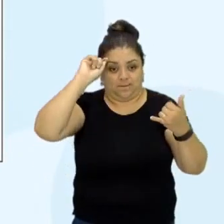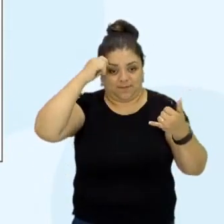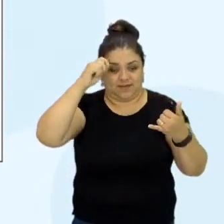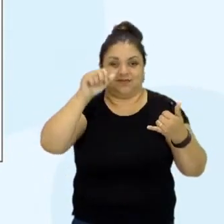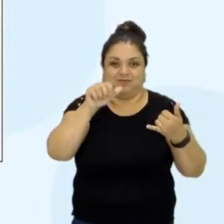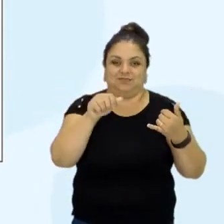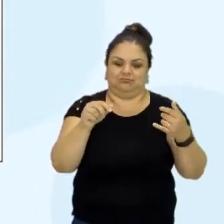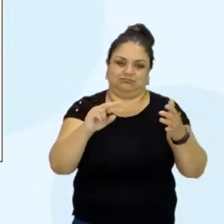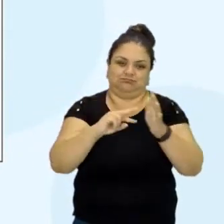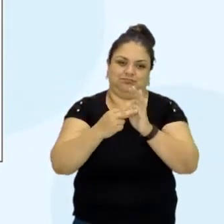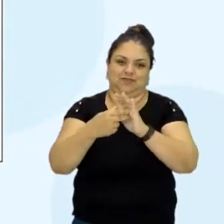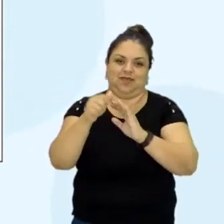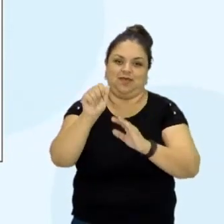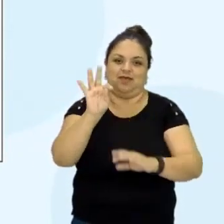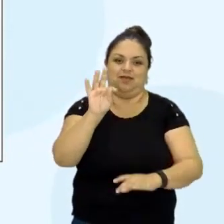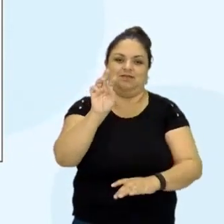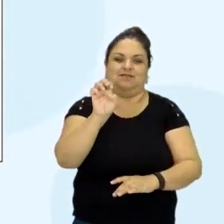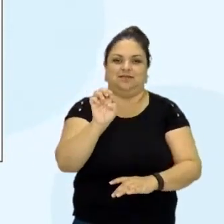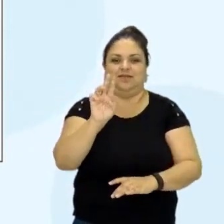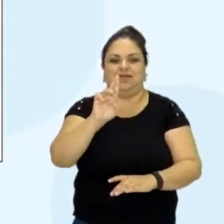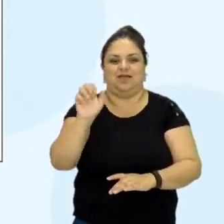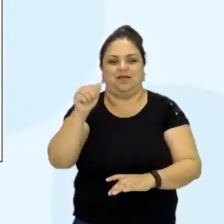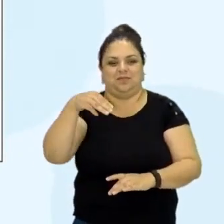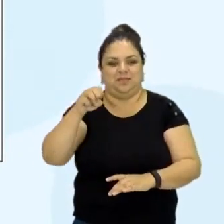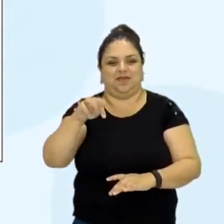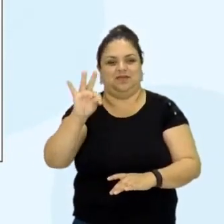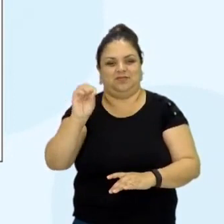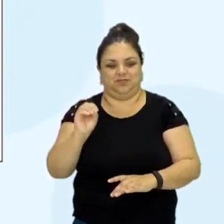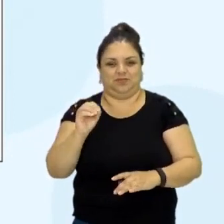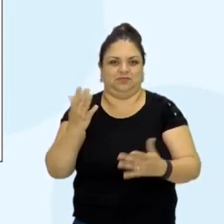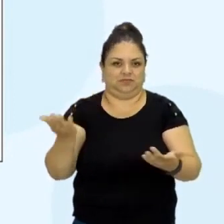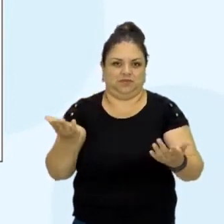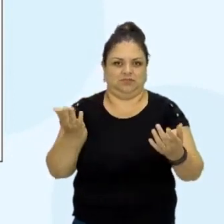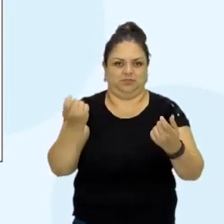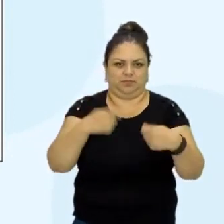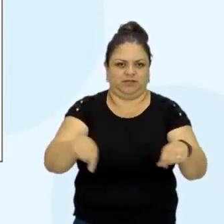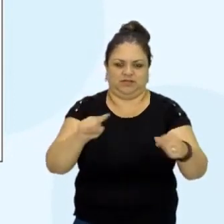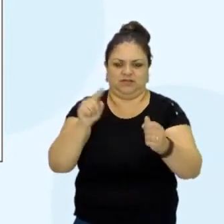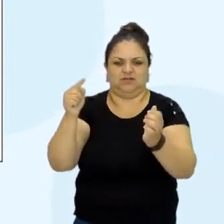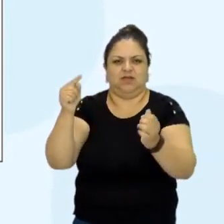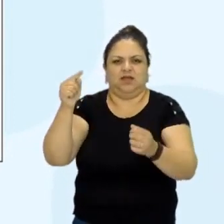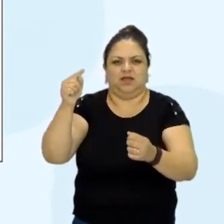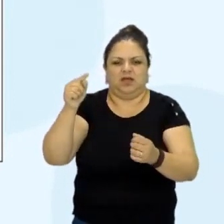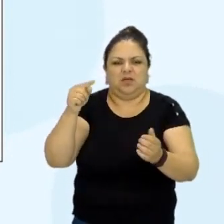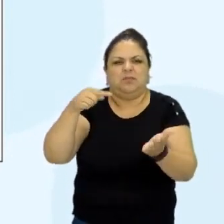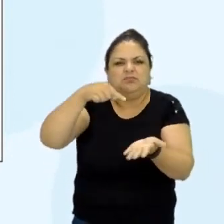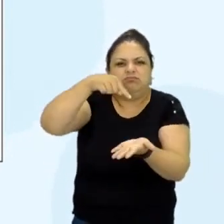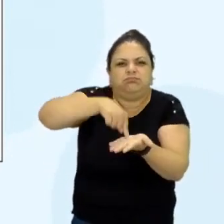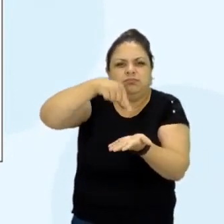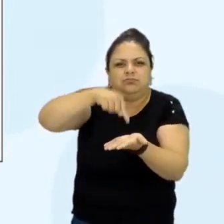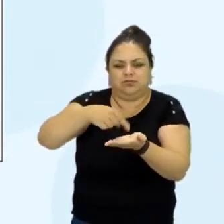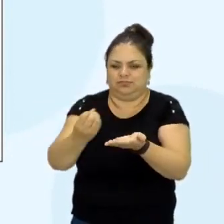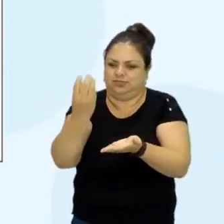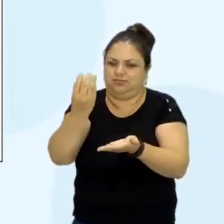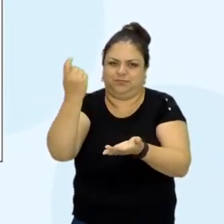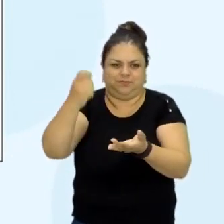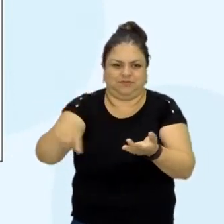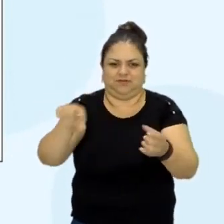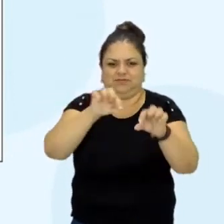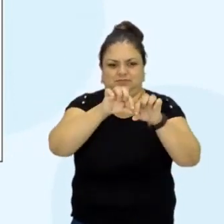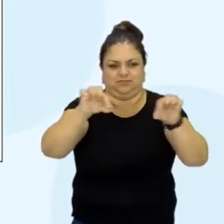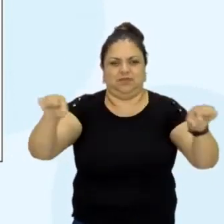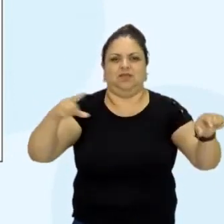eu não colocaria o interruptor nesse daqui. Eu deixaria ele inteiro, tá? Então, você tem aqui o